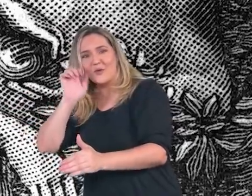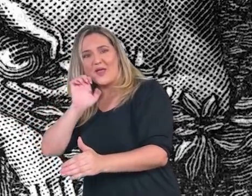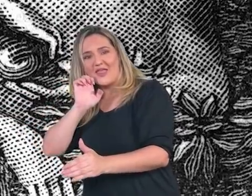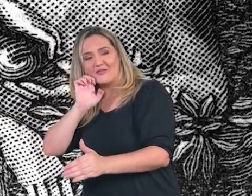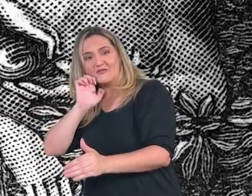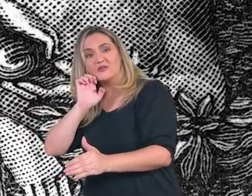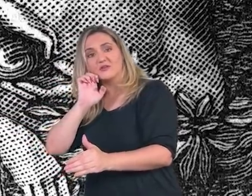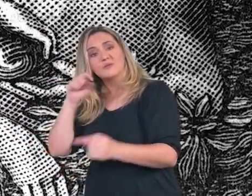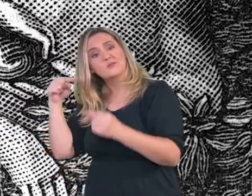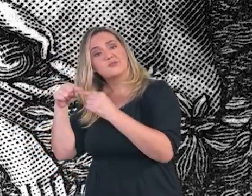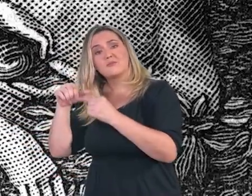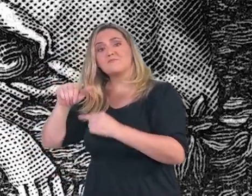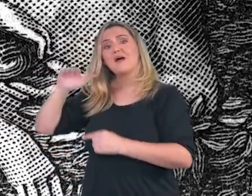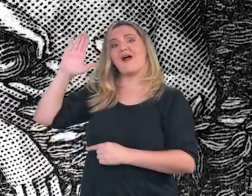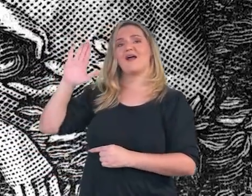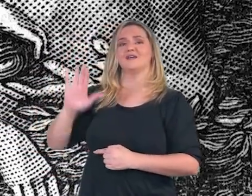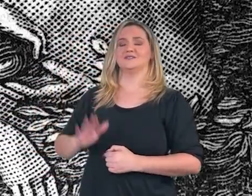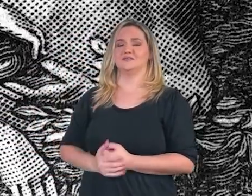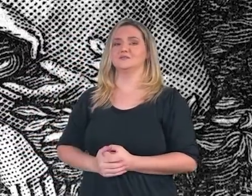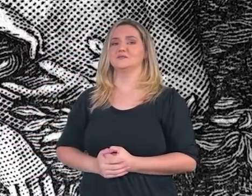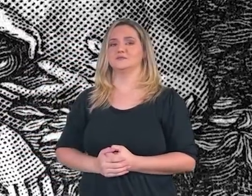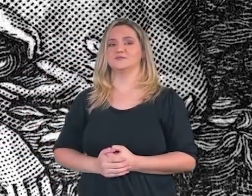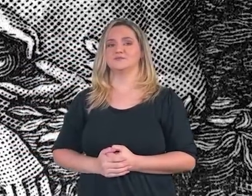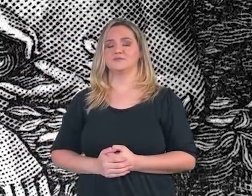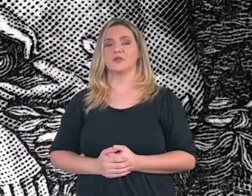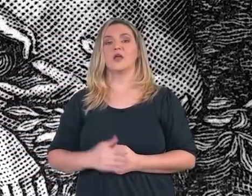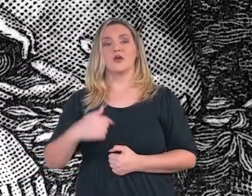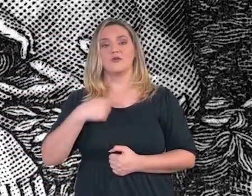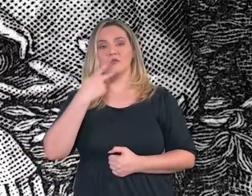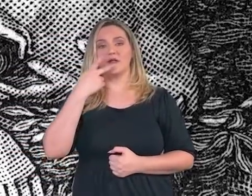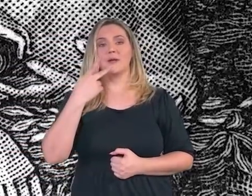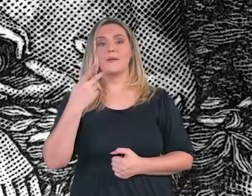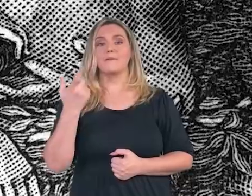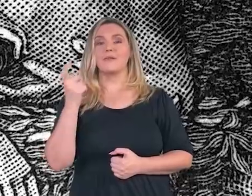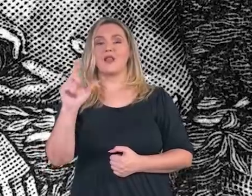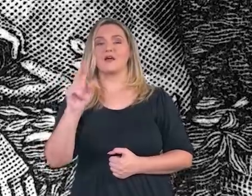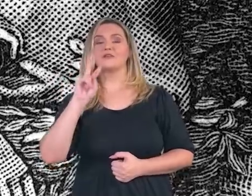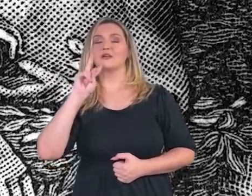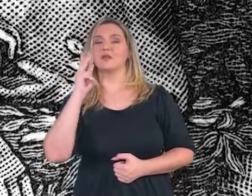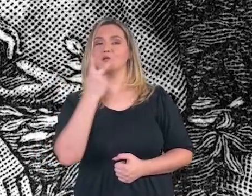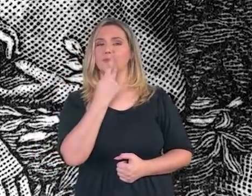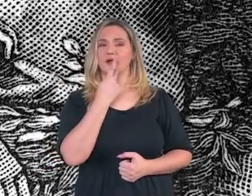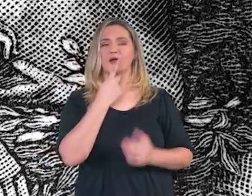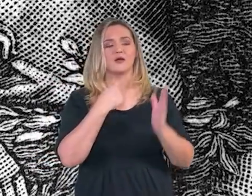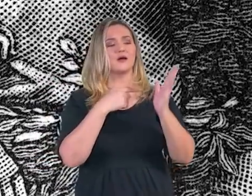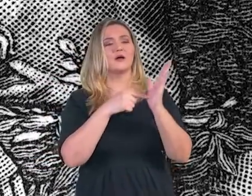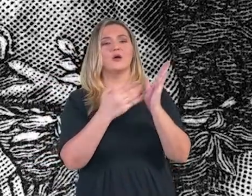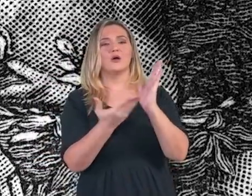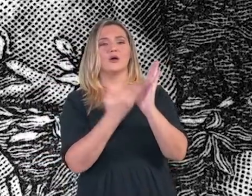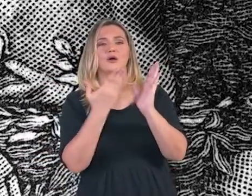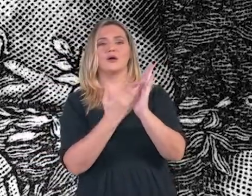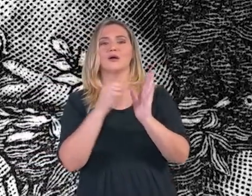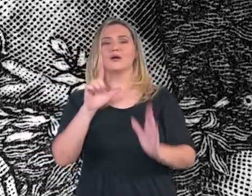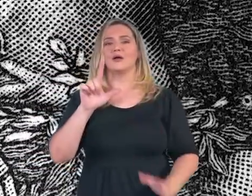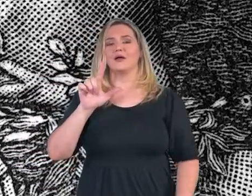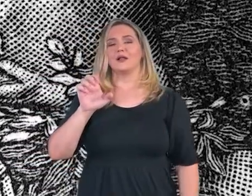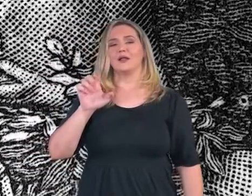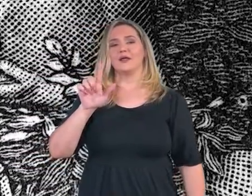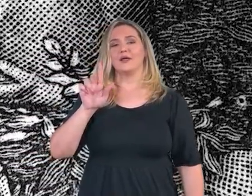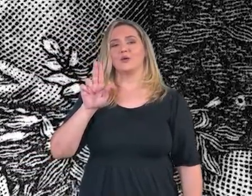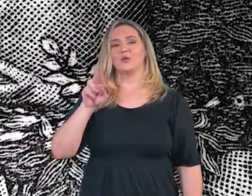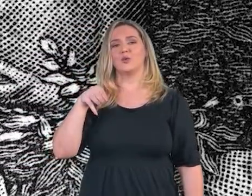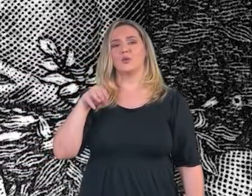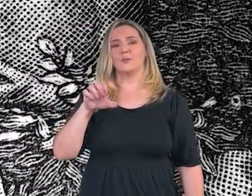Éden. Lembre-se, como já expliquei no programa anterior, que a palavra original hebraica, que nossas Bíblias traduzem por legumes ou